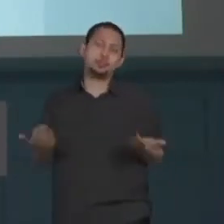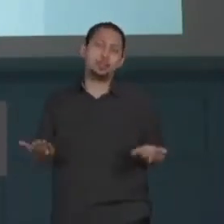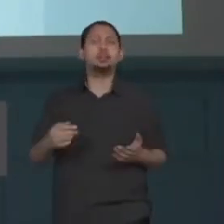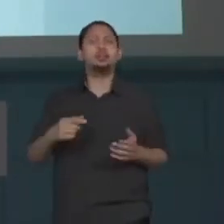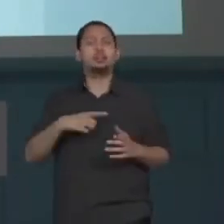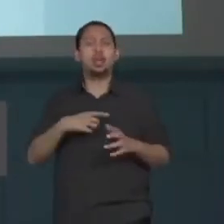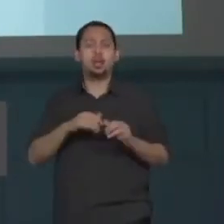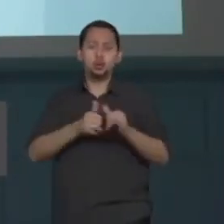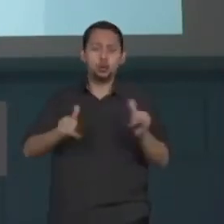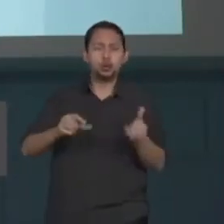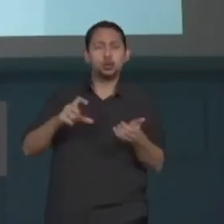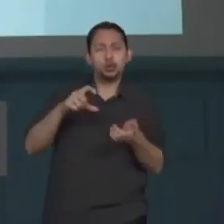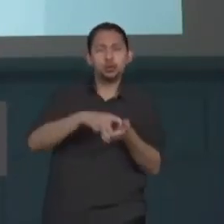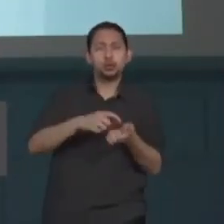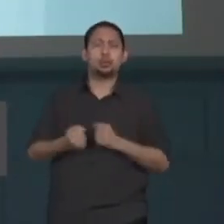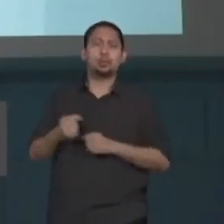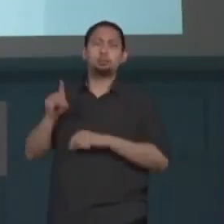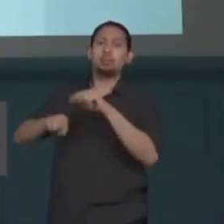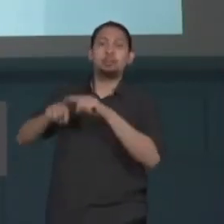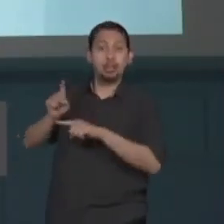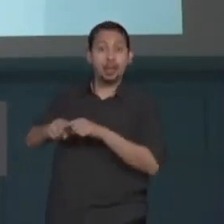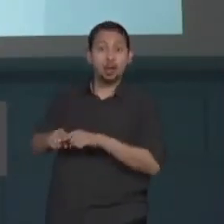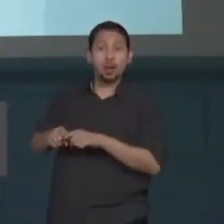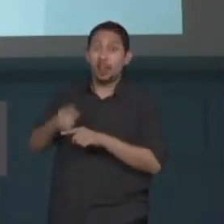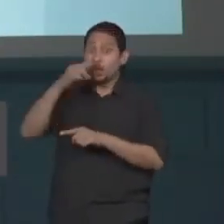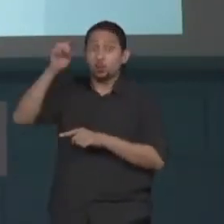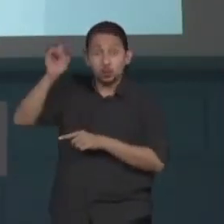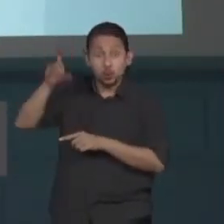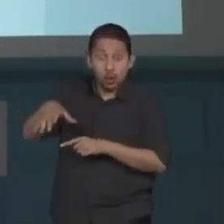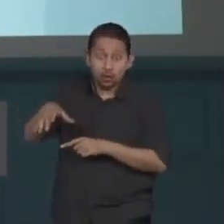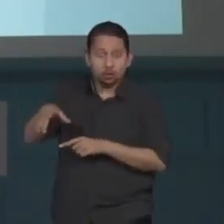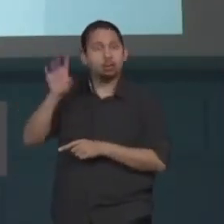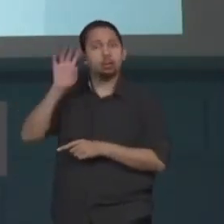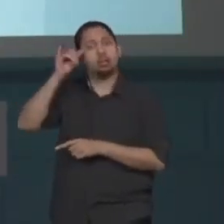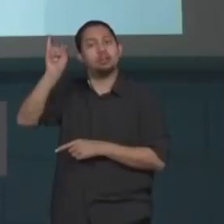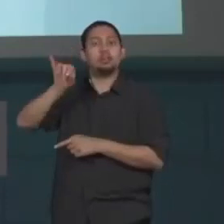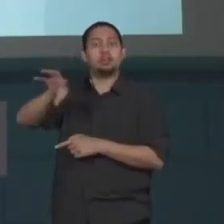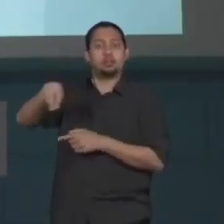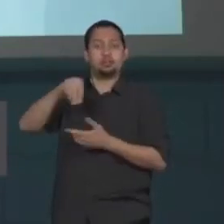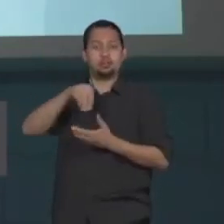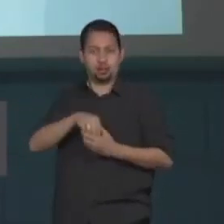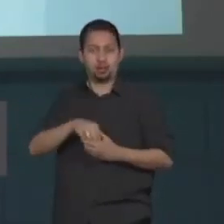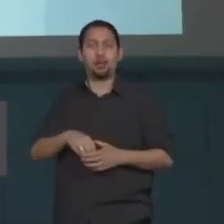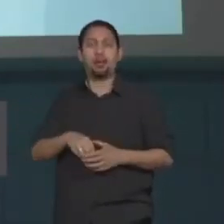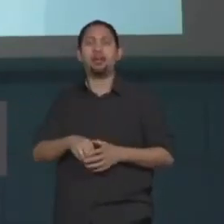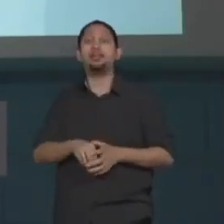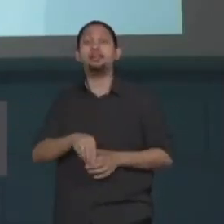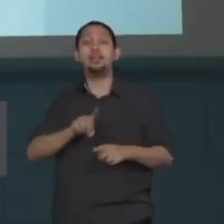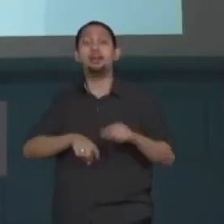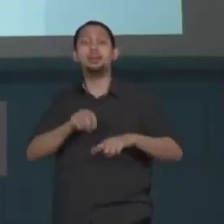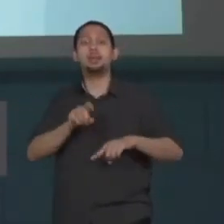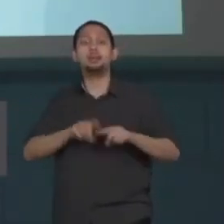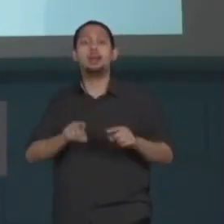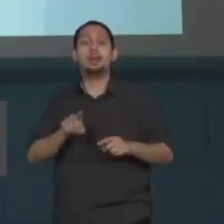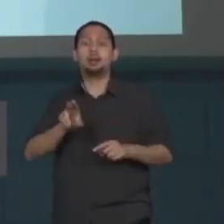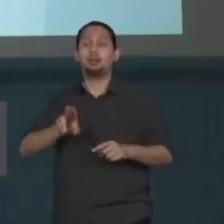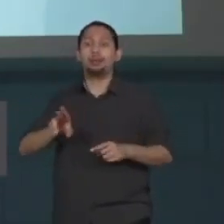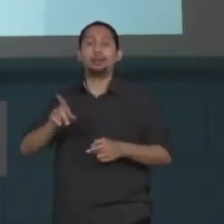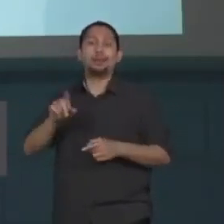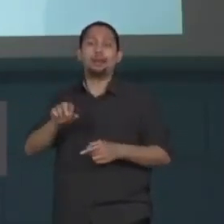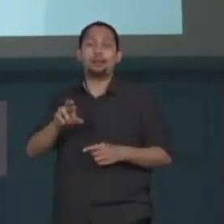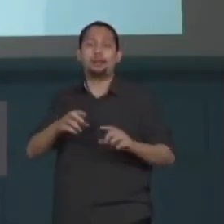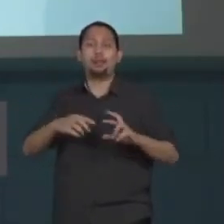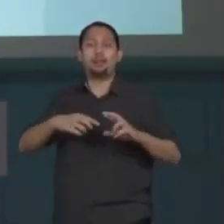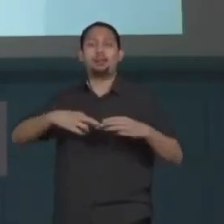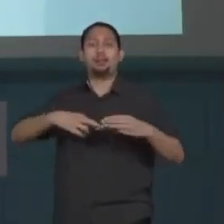de materiais recicláveis, nós vamos utilizar também alguns materiais não recicláveis, alguns materiais que